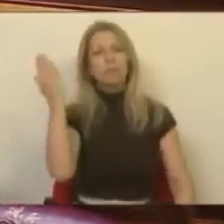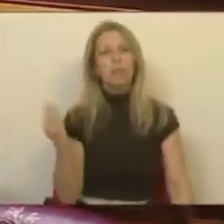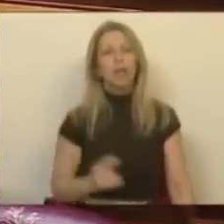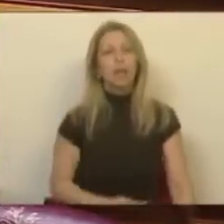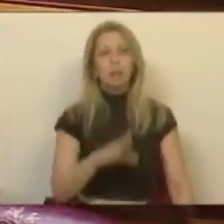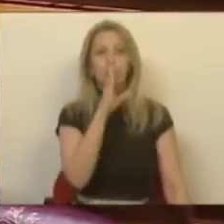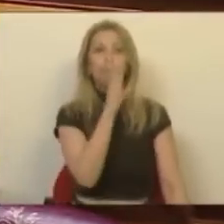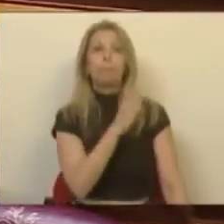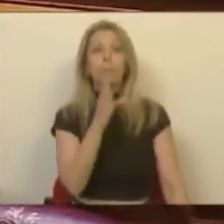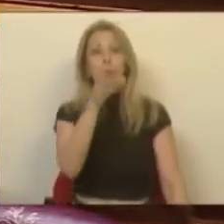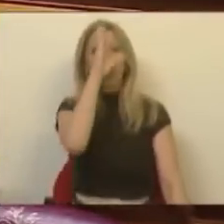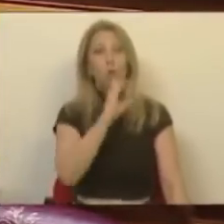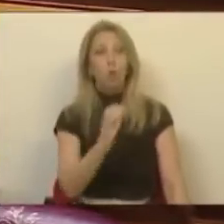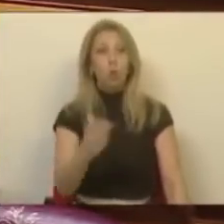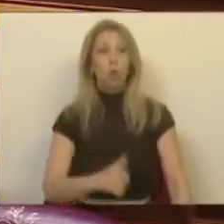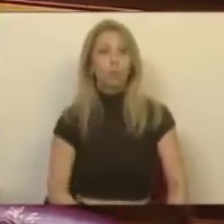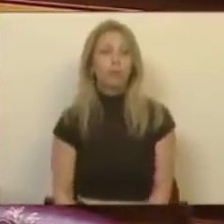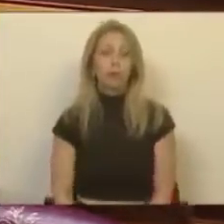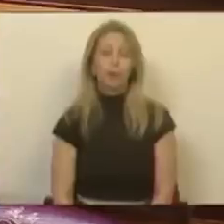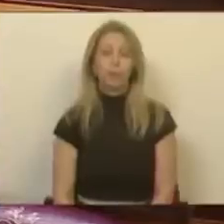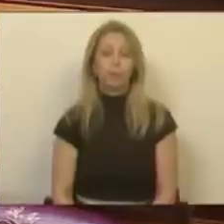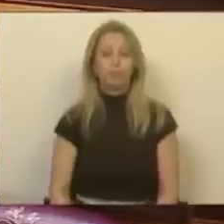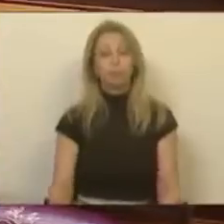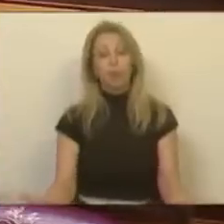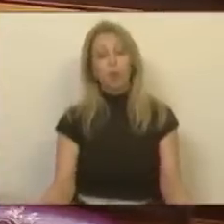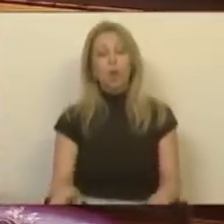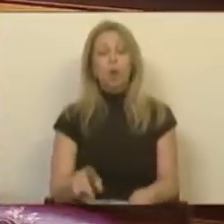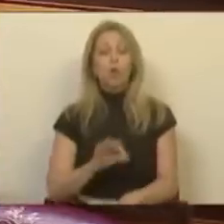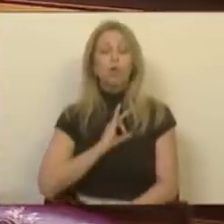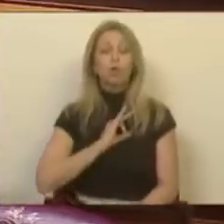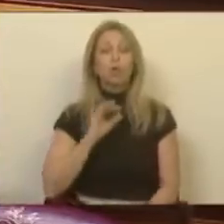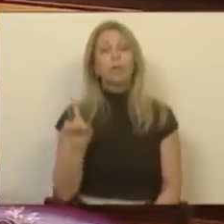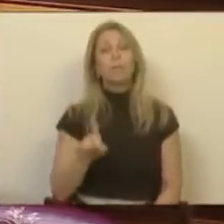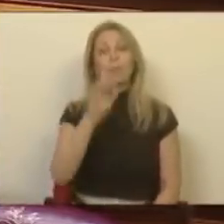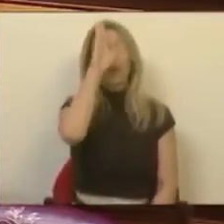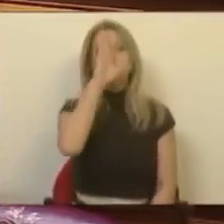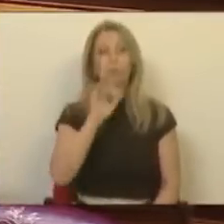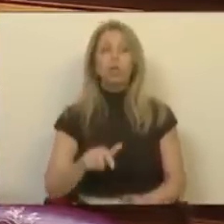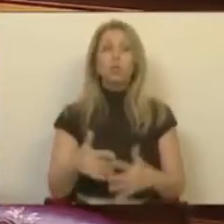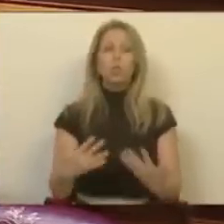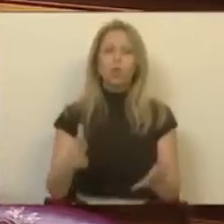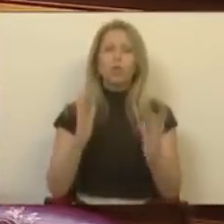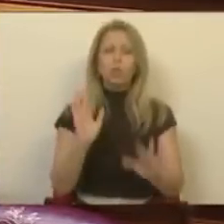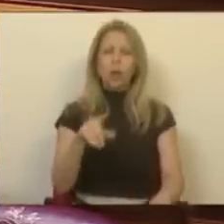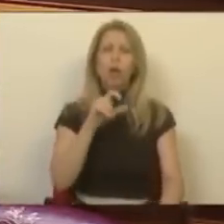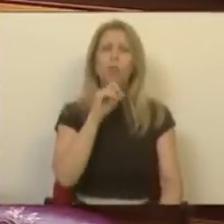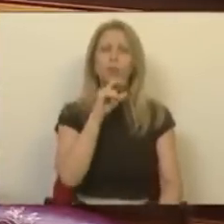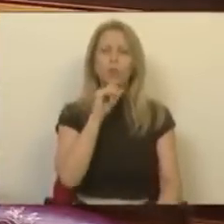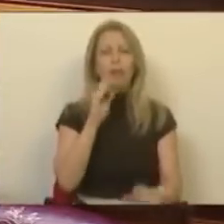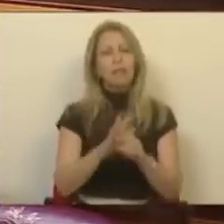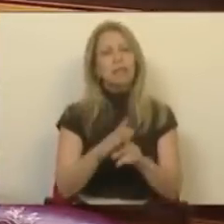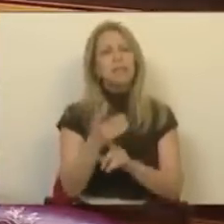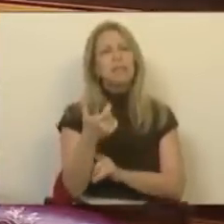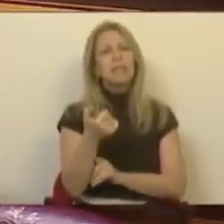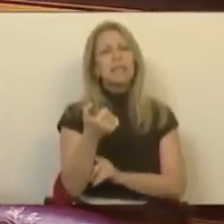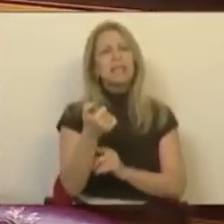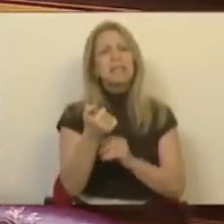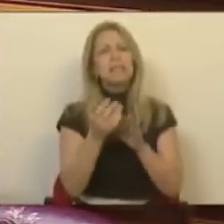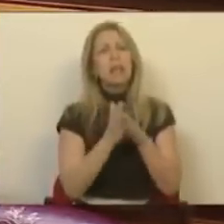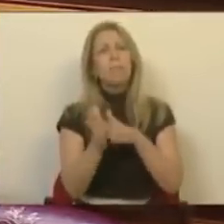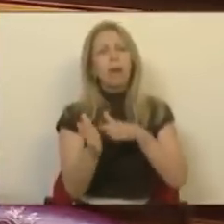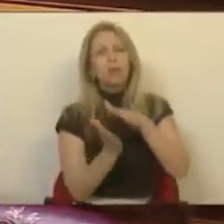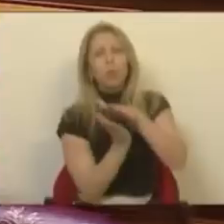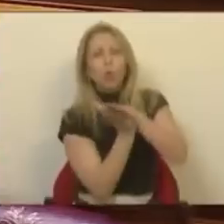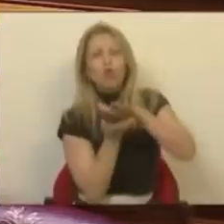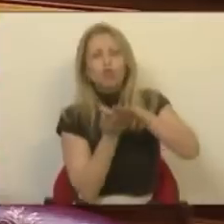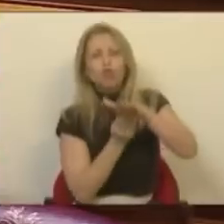do governo o senhor primeiro ministro hoje até pergunto se já teve a oportunidade de trocar as salas de sapatos fez-nos um pequeno percurso